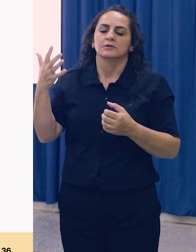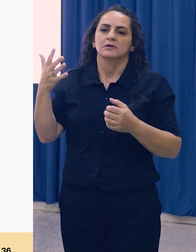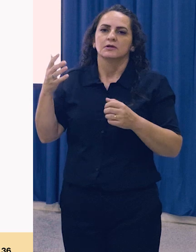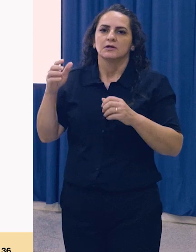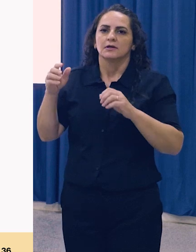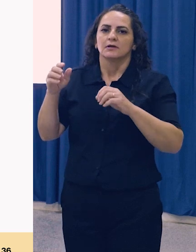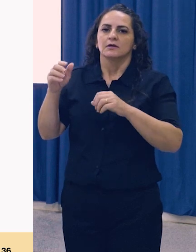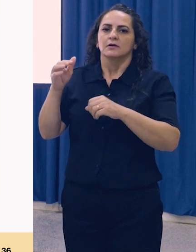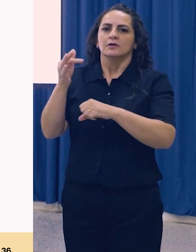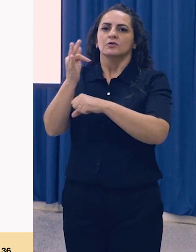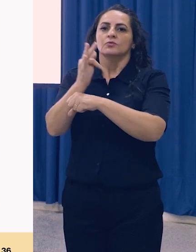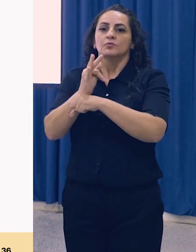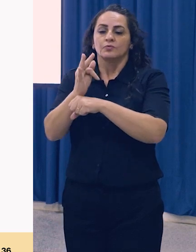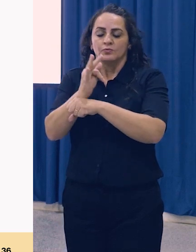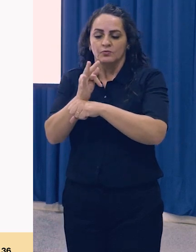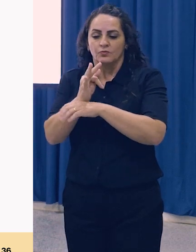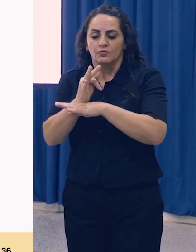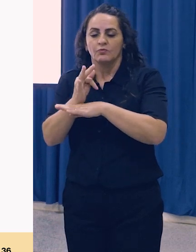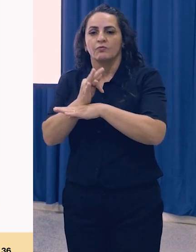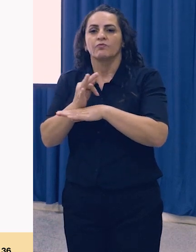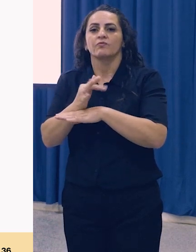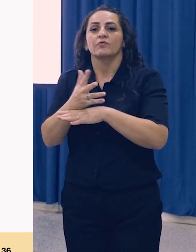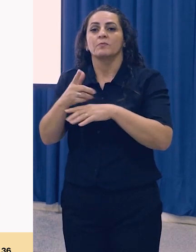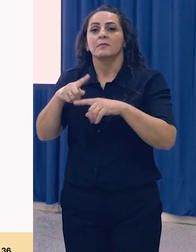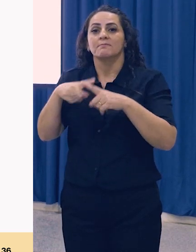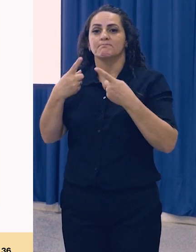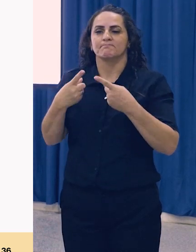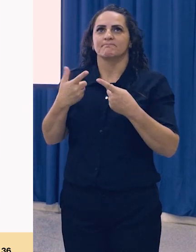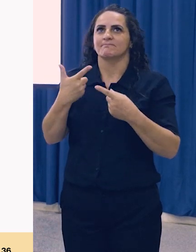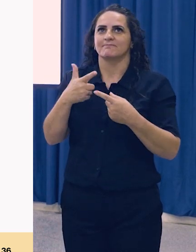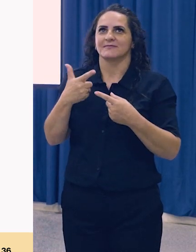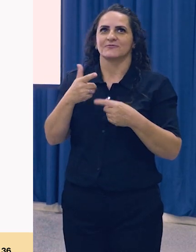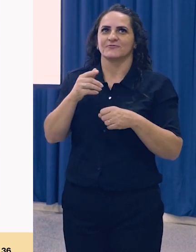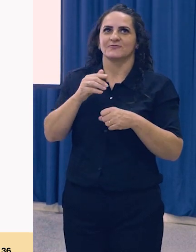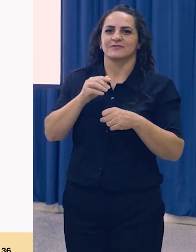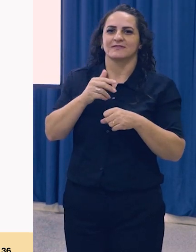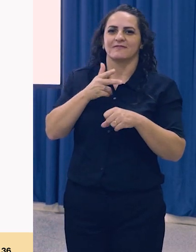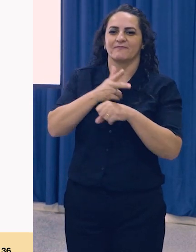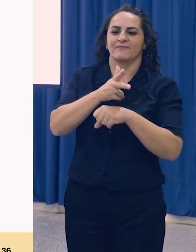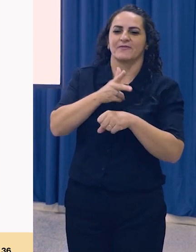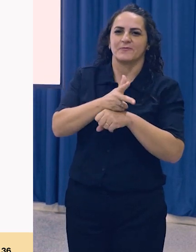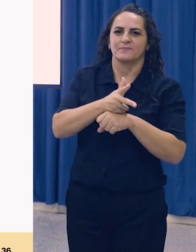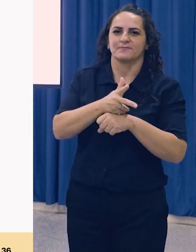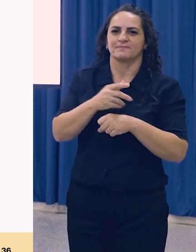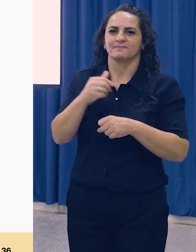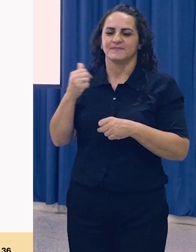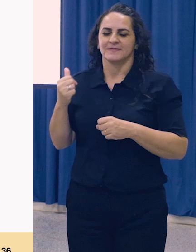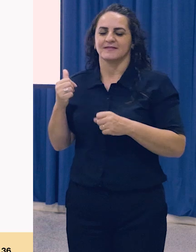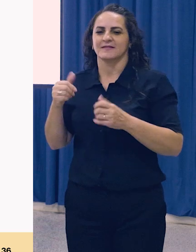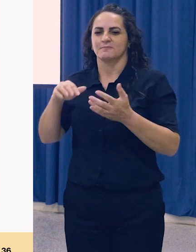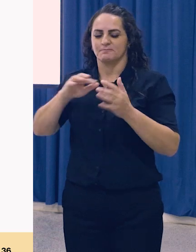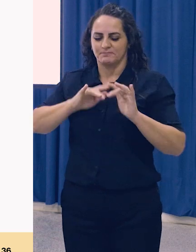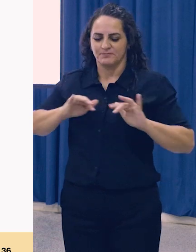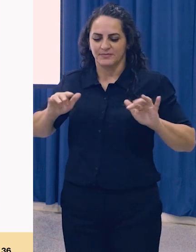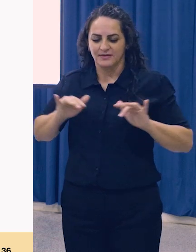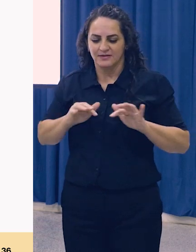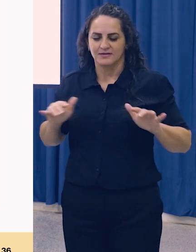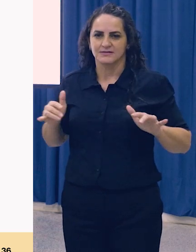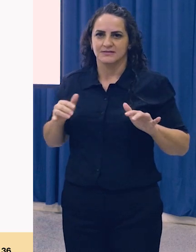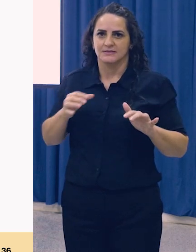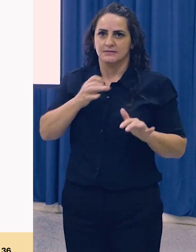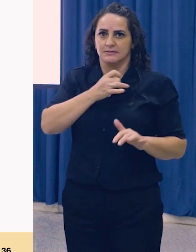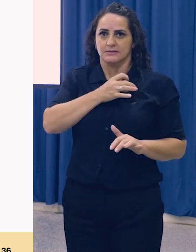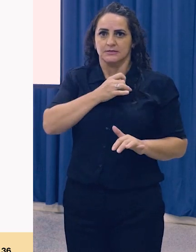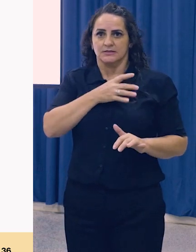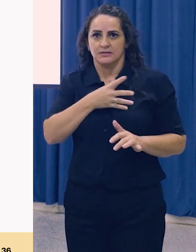fontes que falem sobre a essência do filme. Aqui era piano, vampiro, terror, romance. Então, com